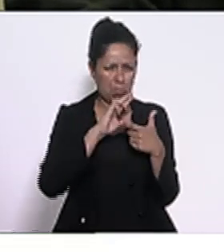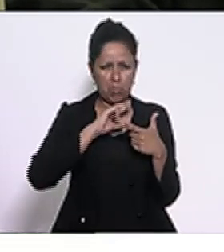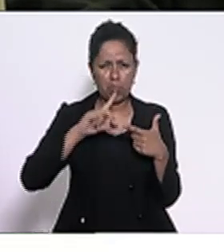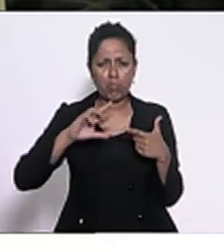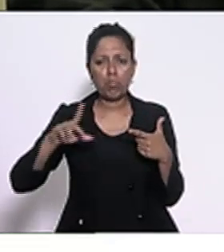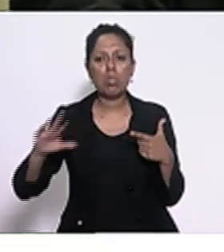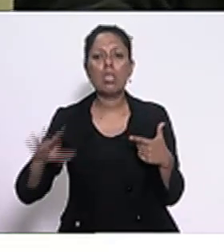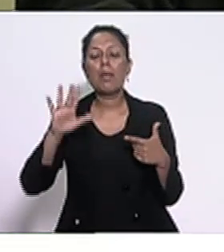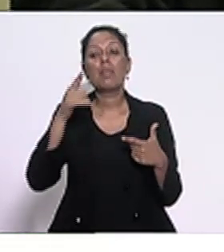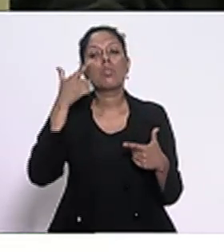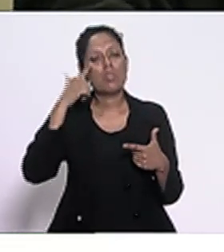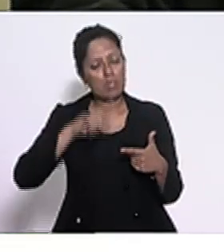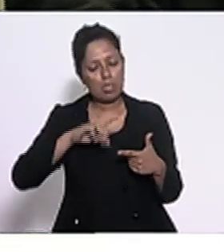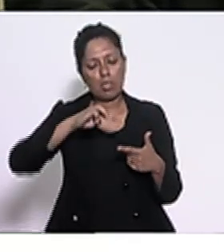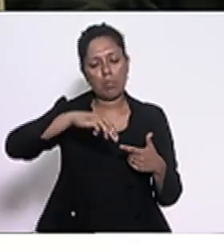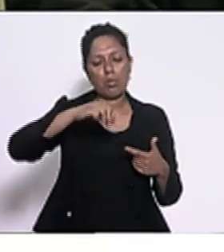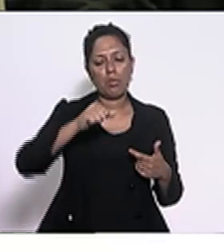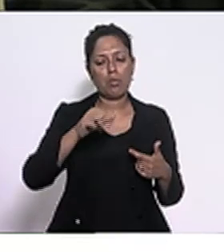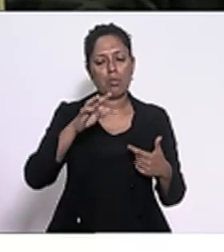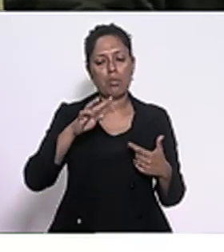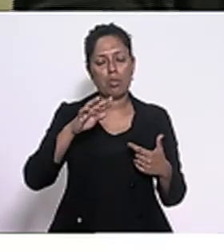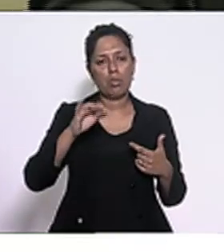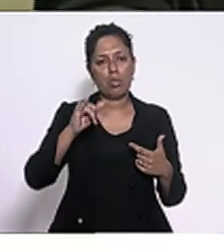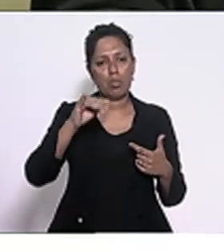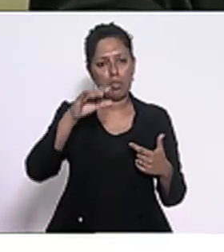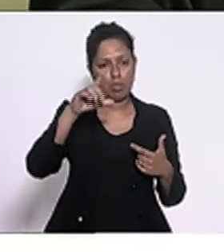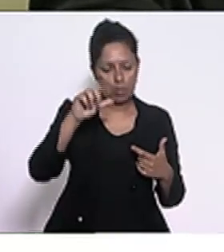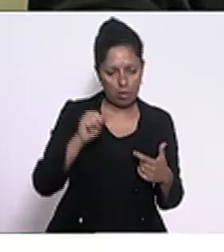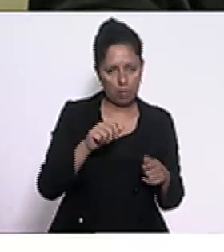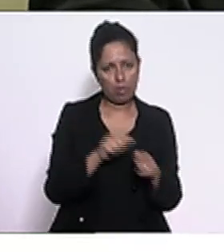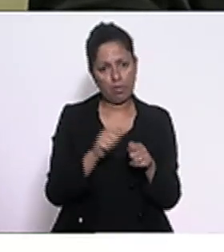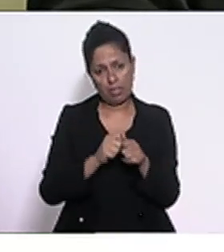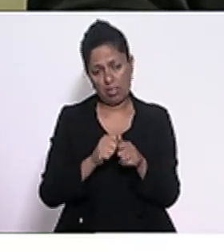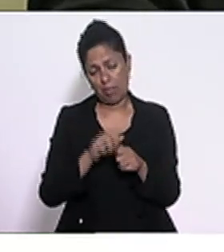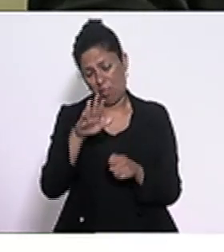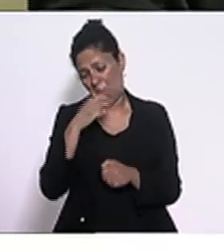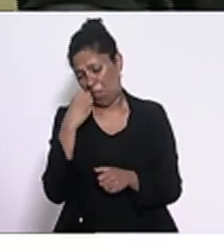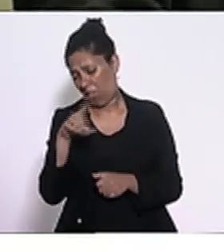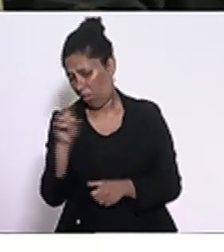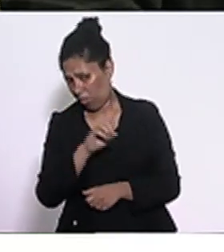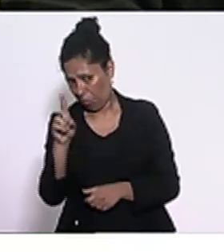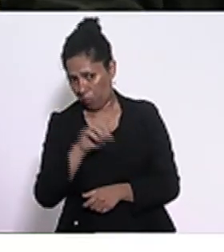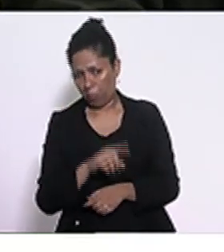e a matrícula foi feita de uma maneira muito ruim, mas foi feita.